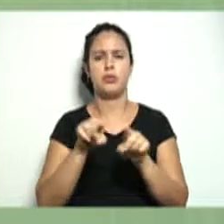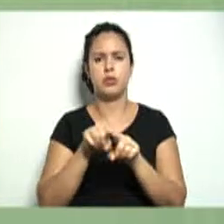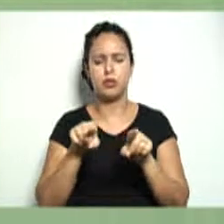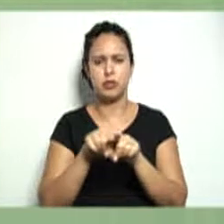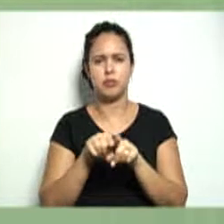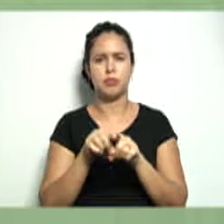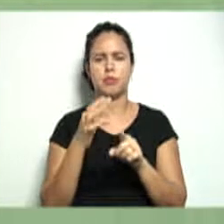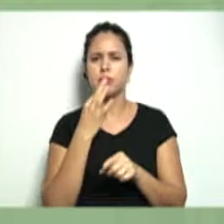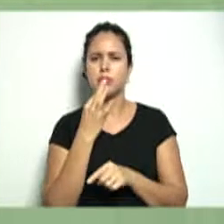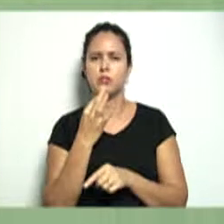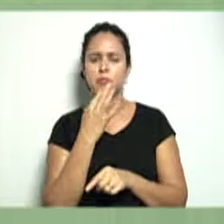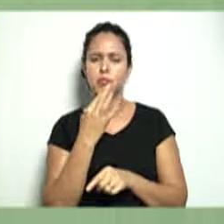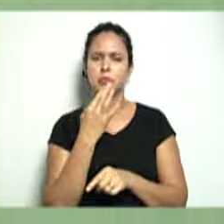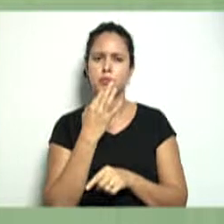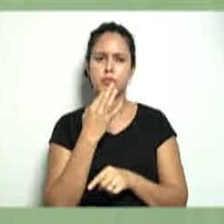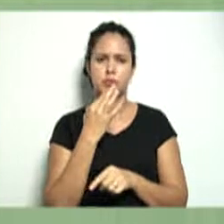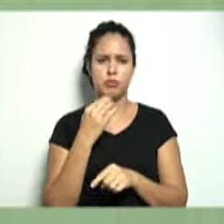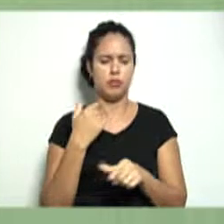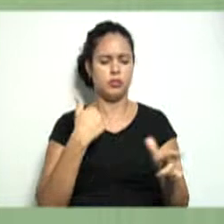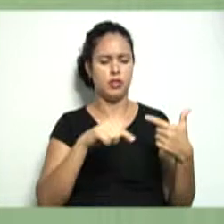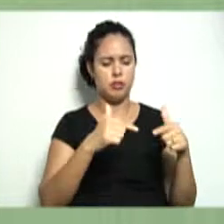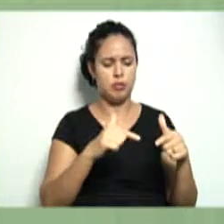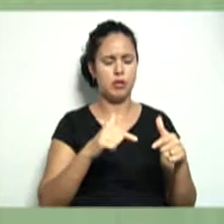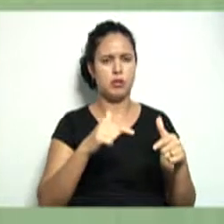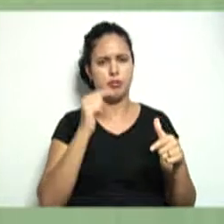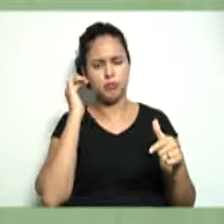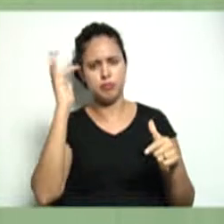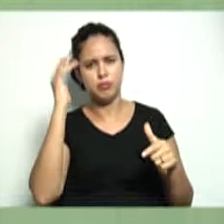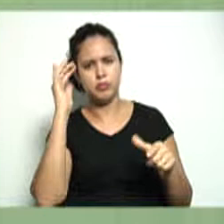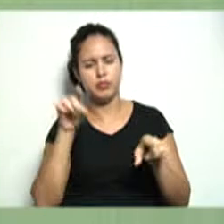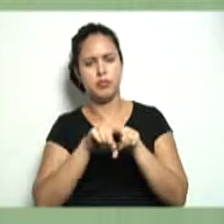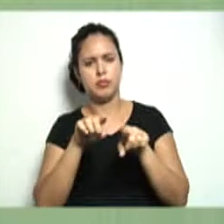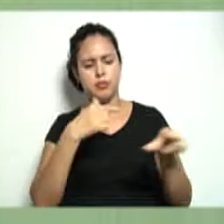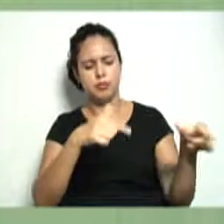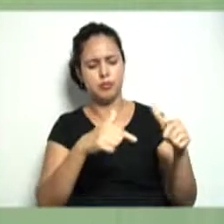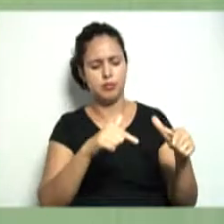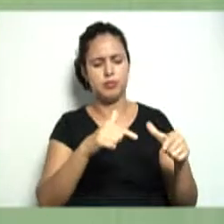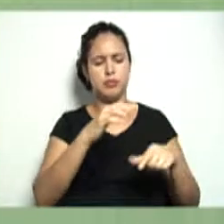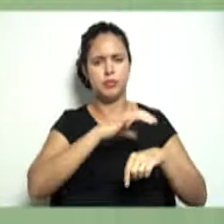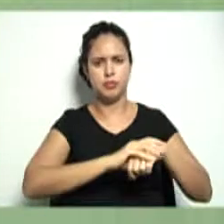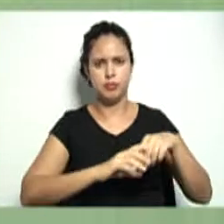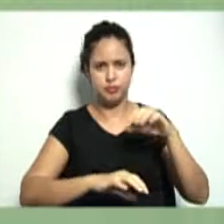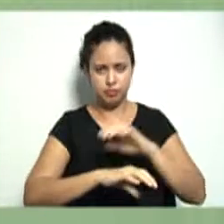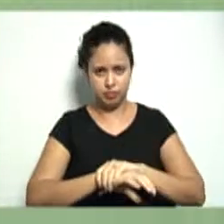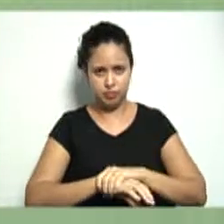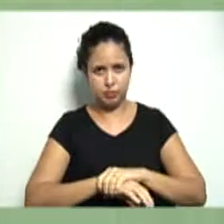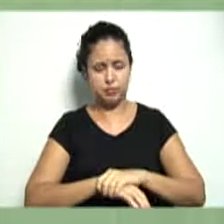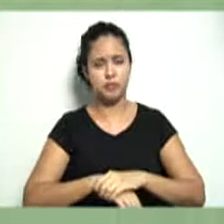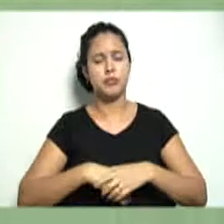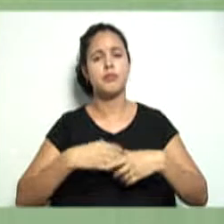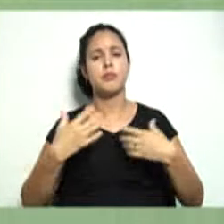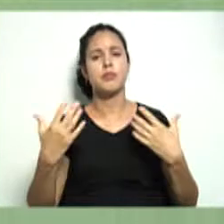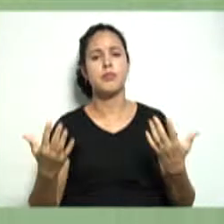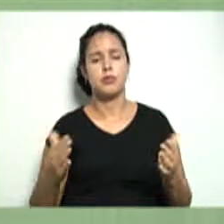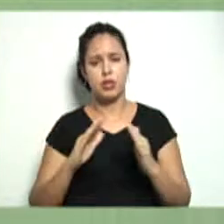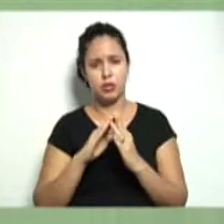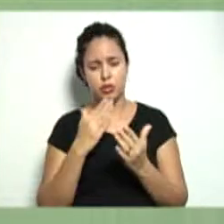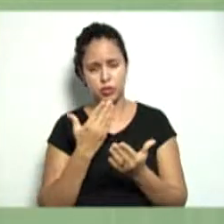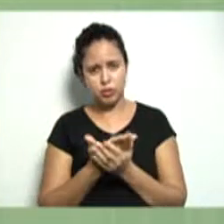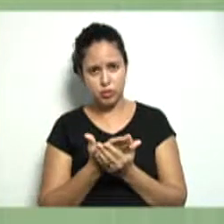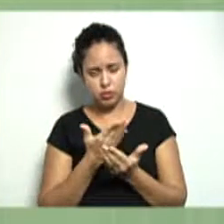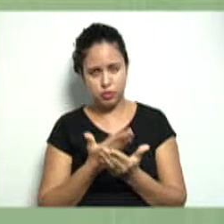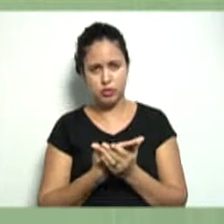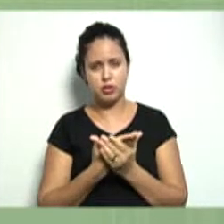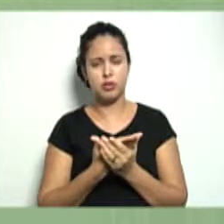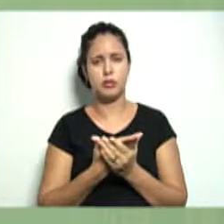tanto manuais como intelectuais, do processo produtivo. E é isso. A escola